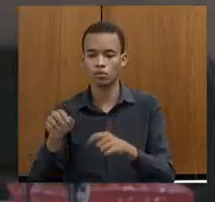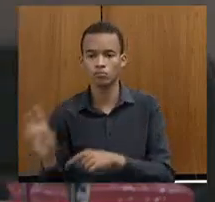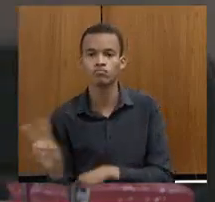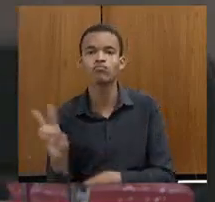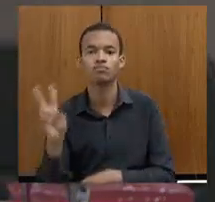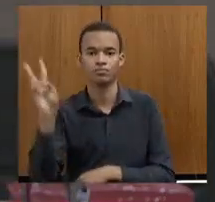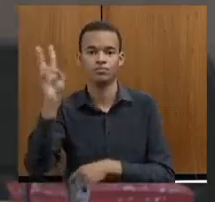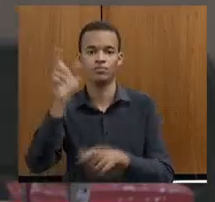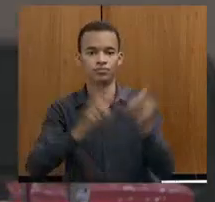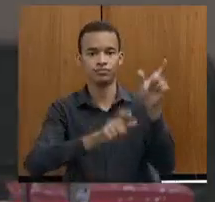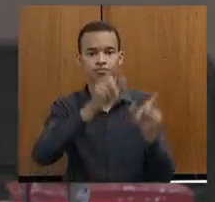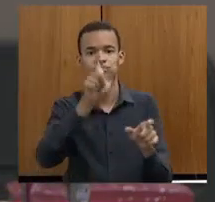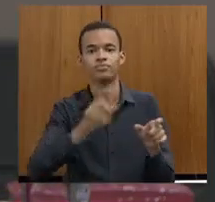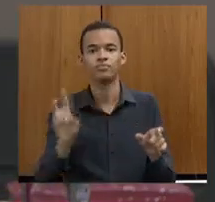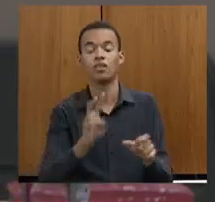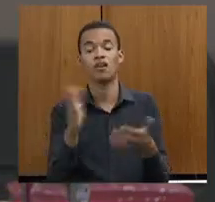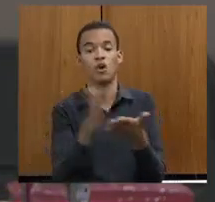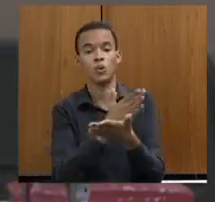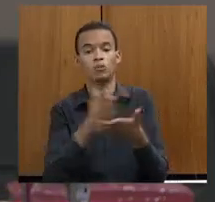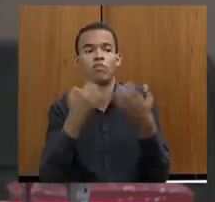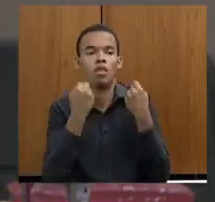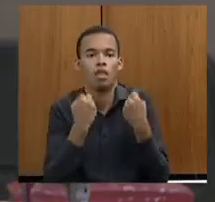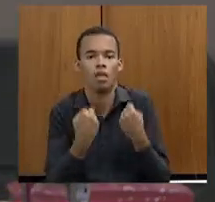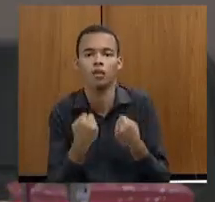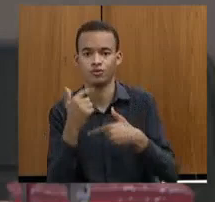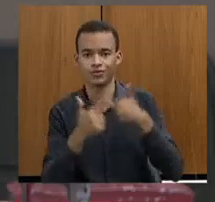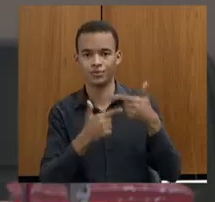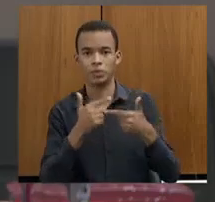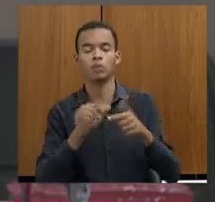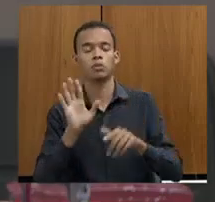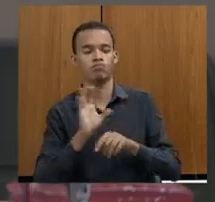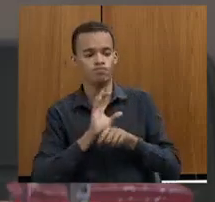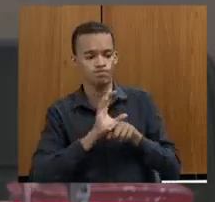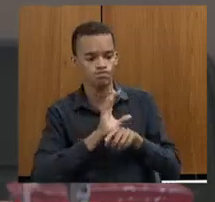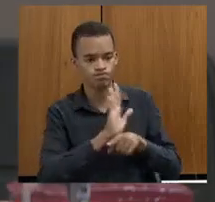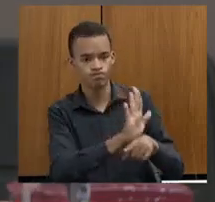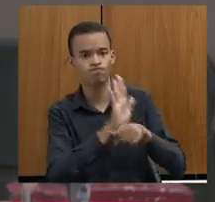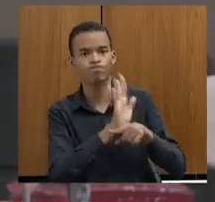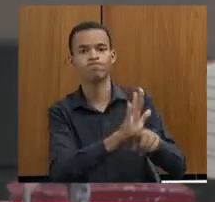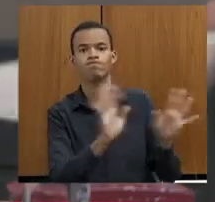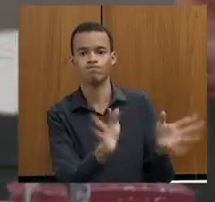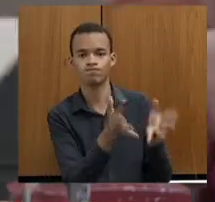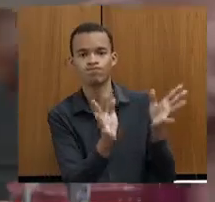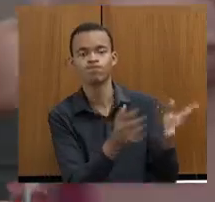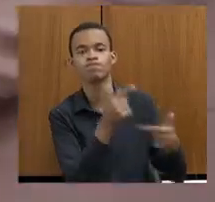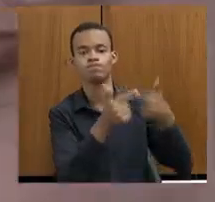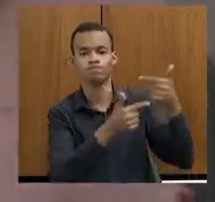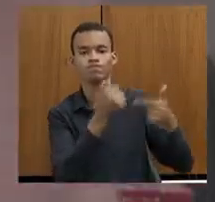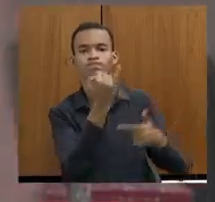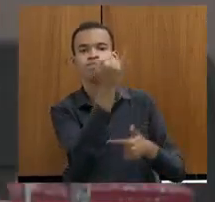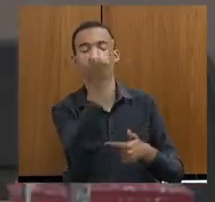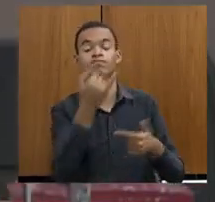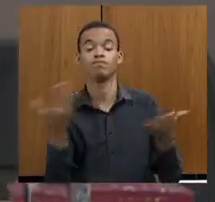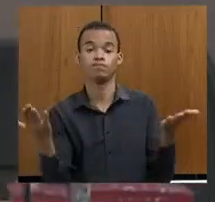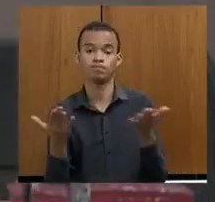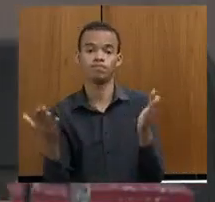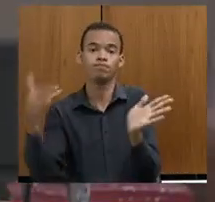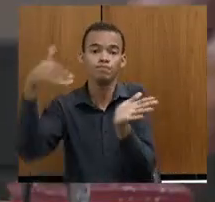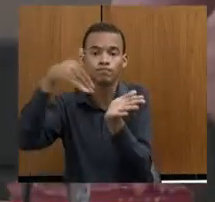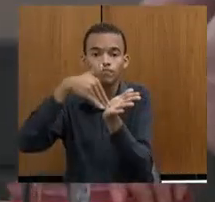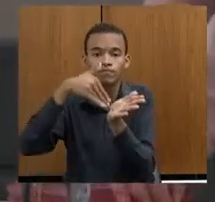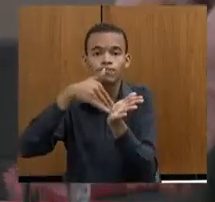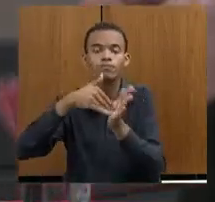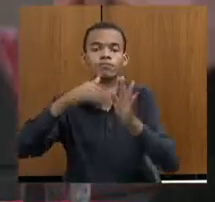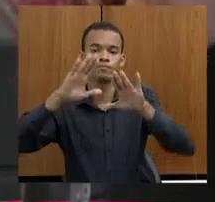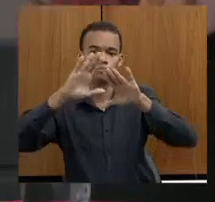a exaustão e quero encerrando né este Assembleia fiscaliza já mandar né fazer